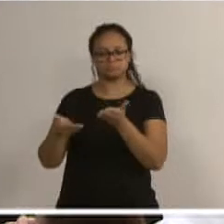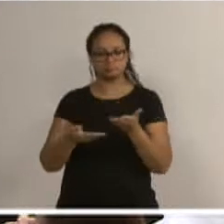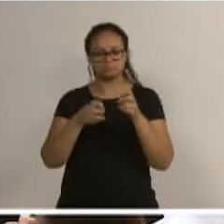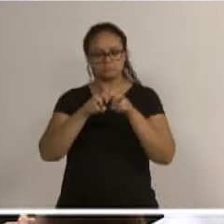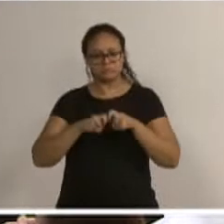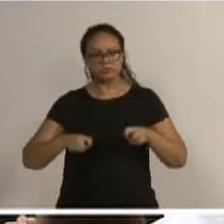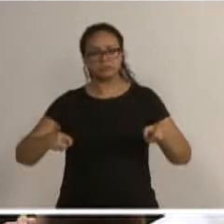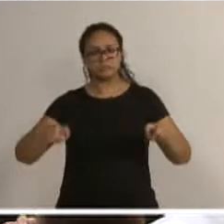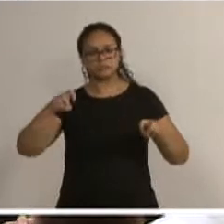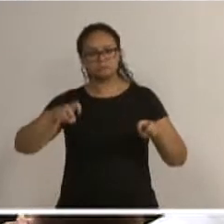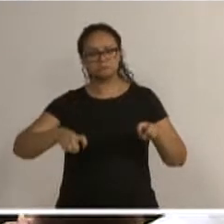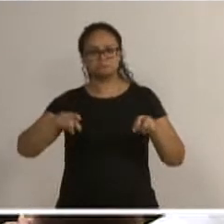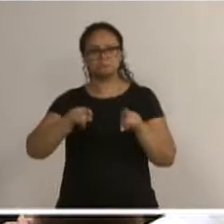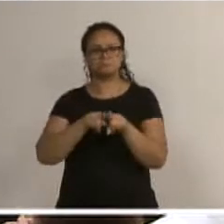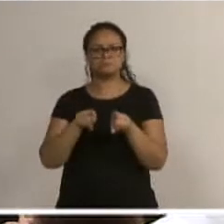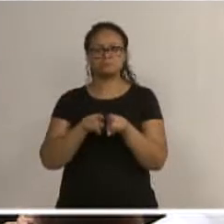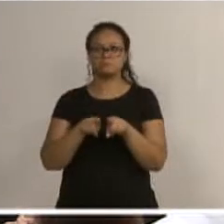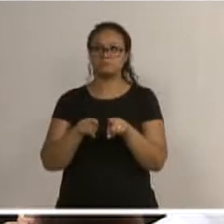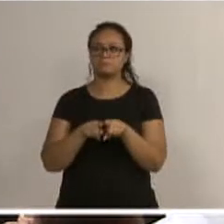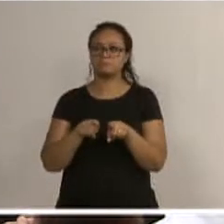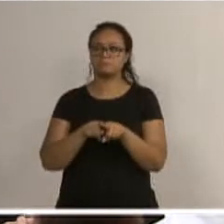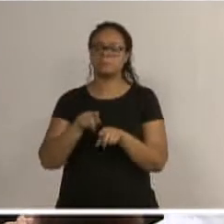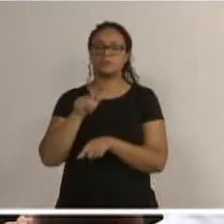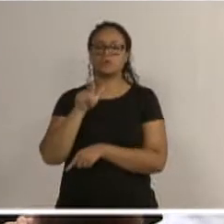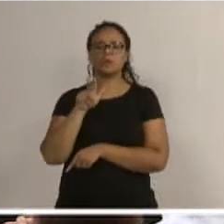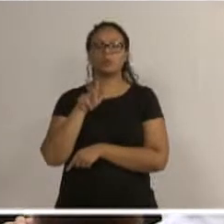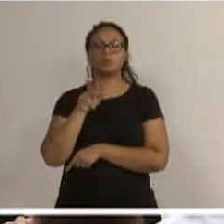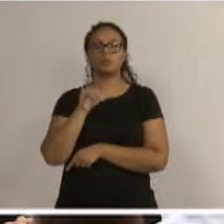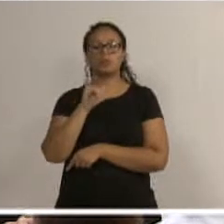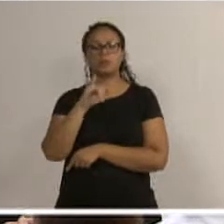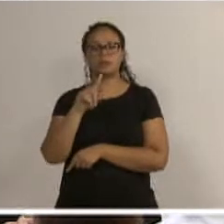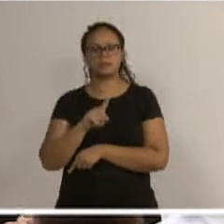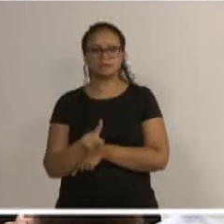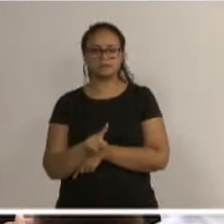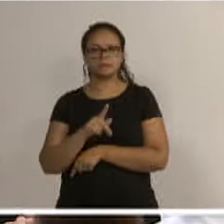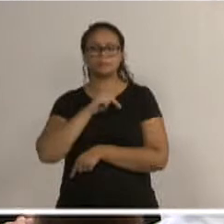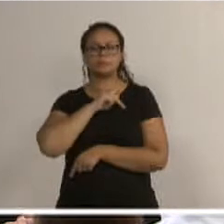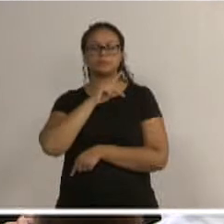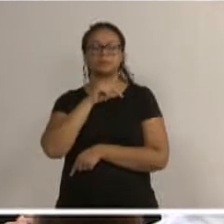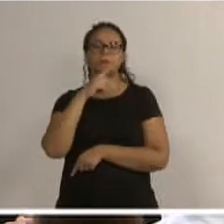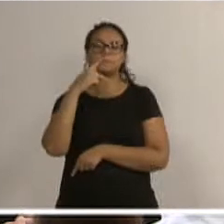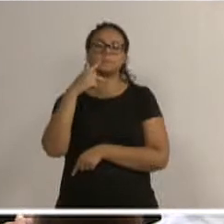também registrar a presença do Luiz Henrique Costa, presidente do PCdoB.